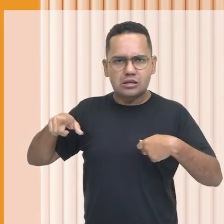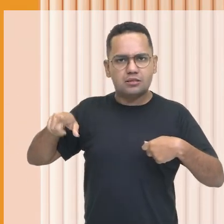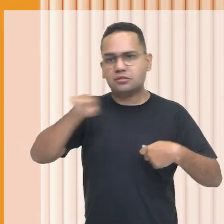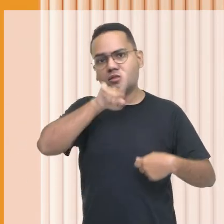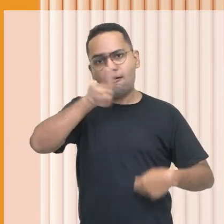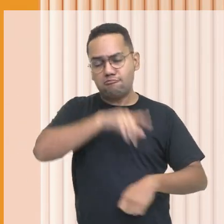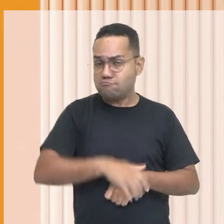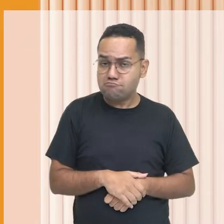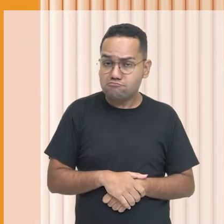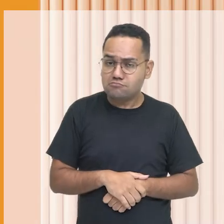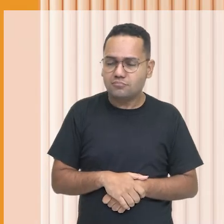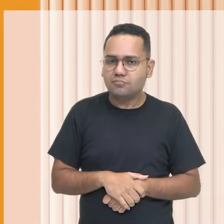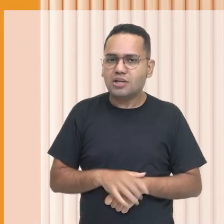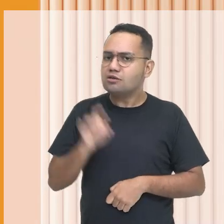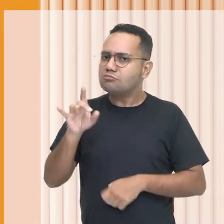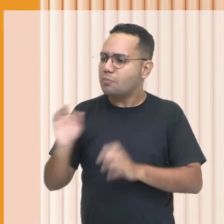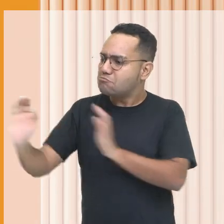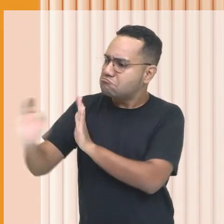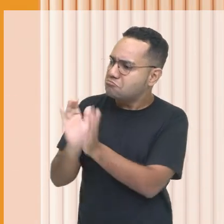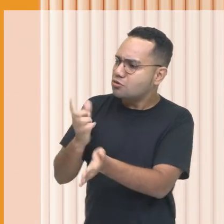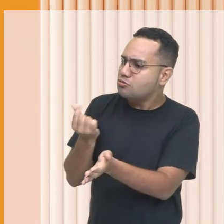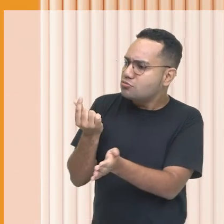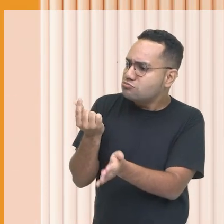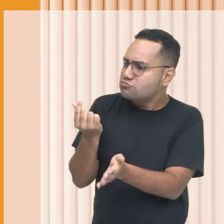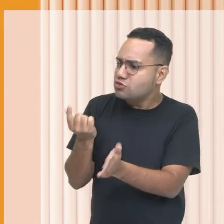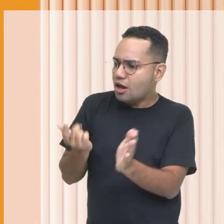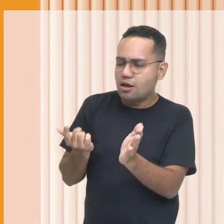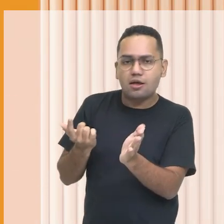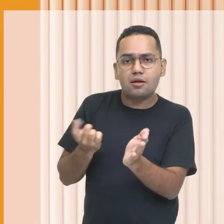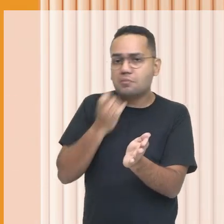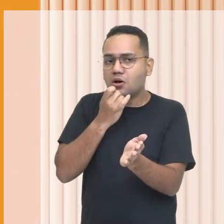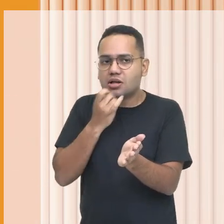receber uma parte desse dinheiro e a outra eu devolvo para ele.